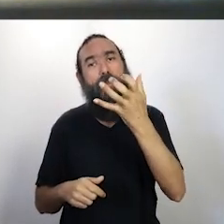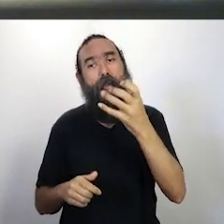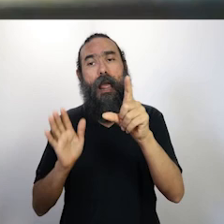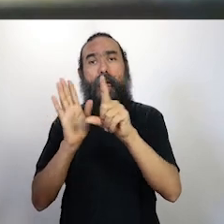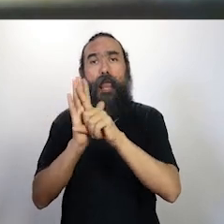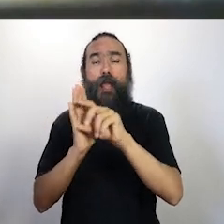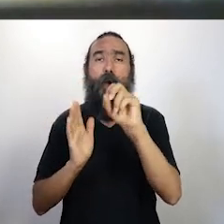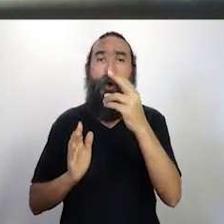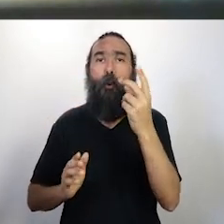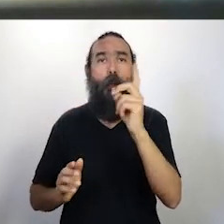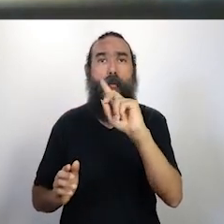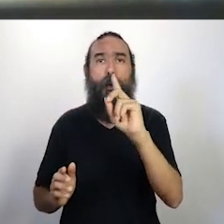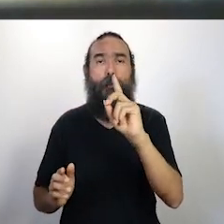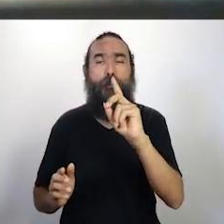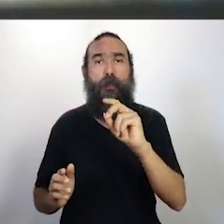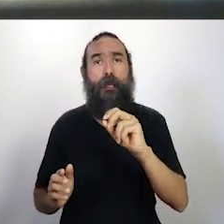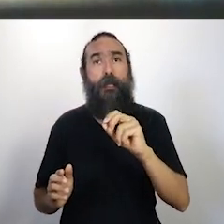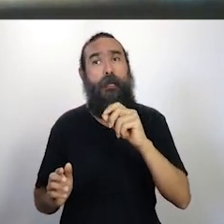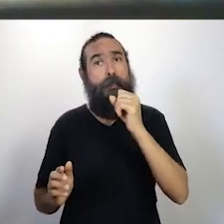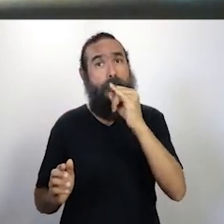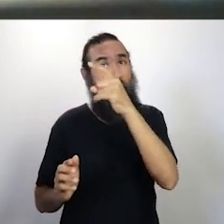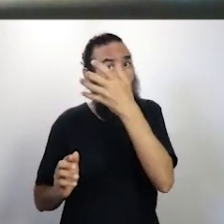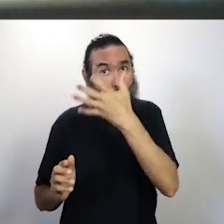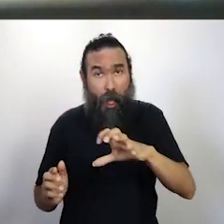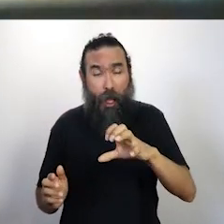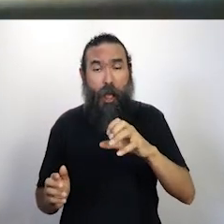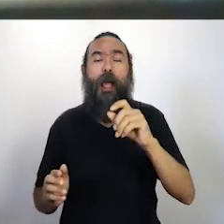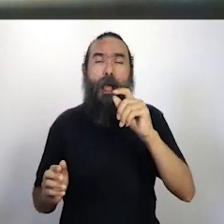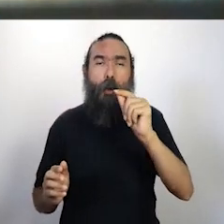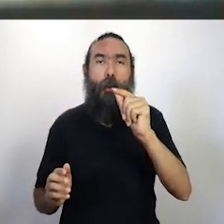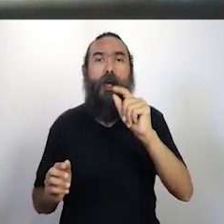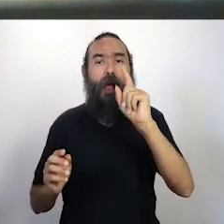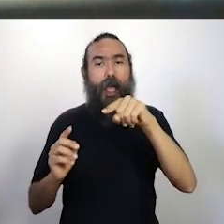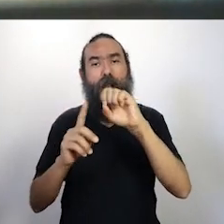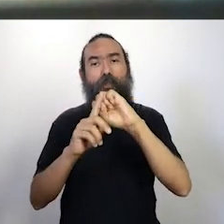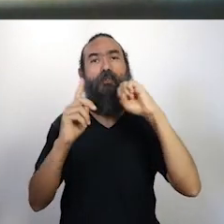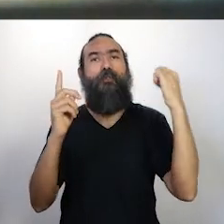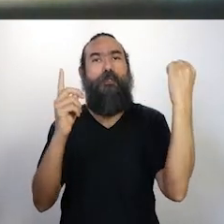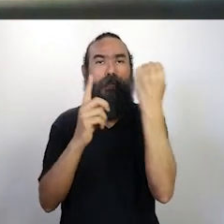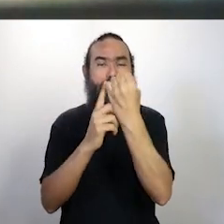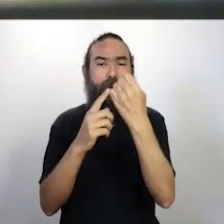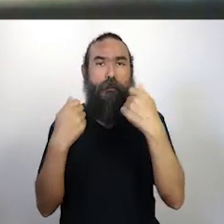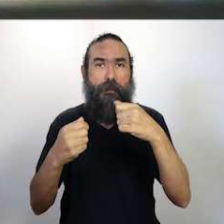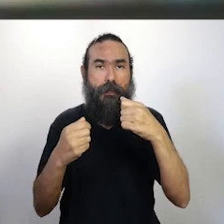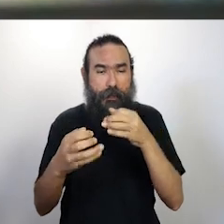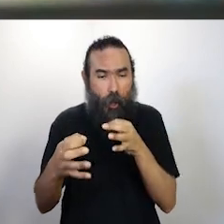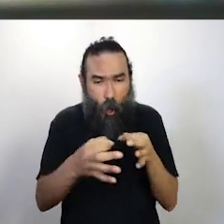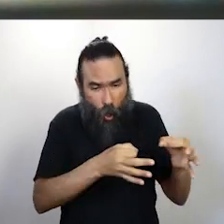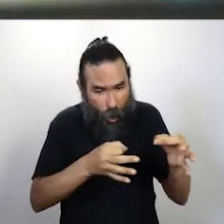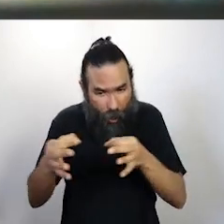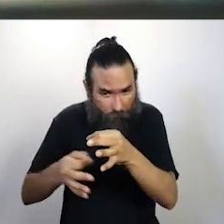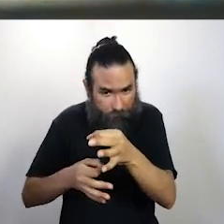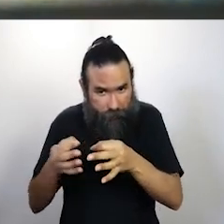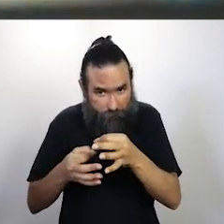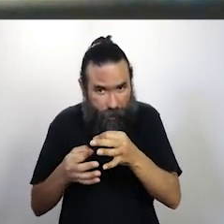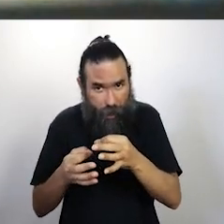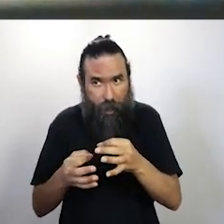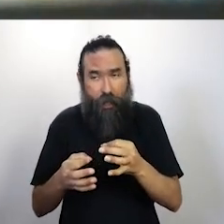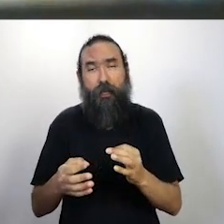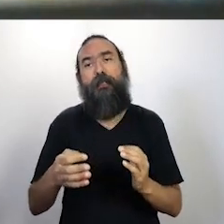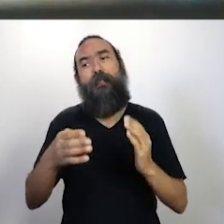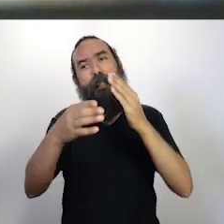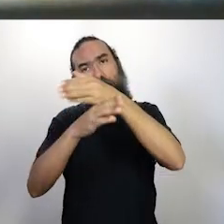popular a sociedade tem que se organizar e fazer com que esse gestor reconheça porque isso tem acontecido muito muitos